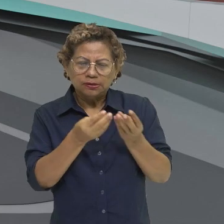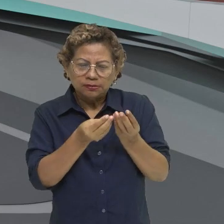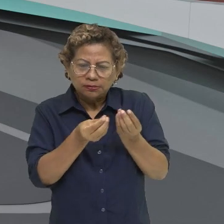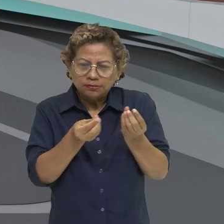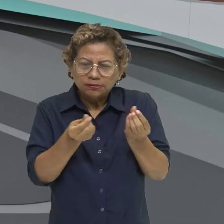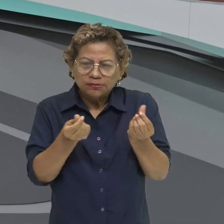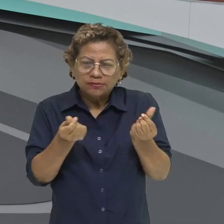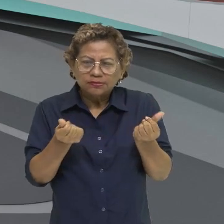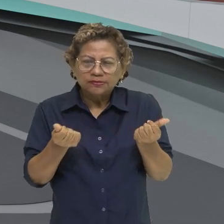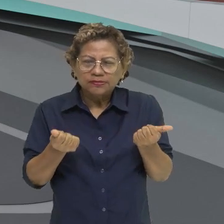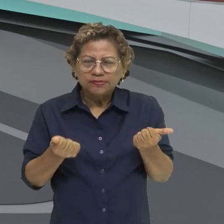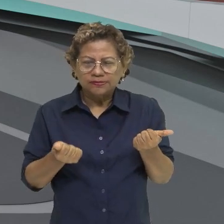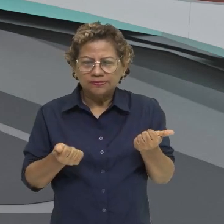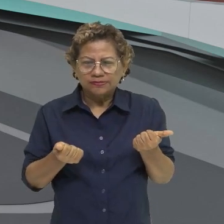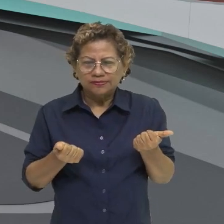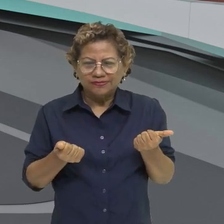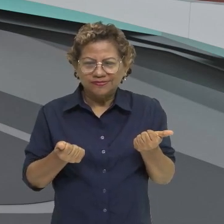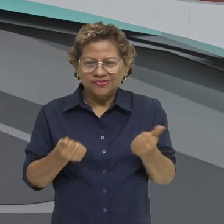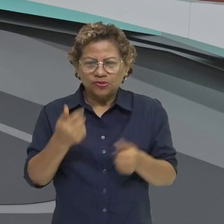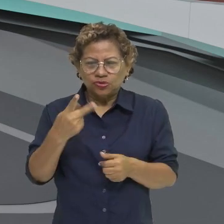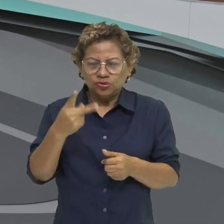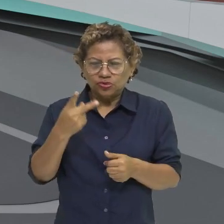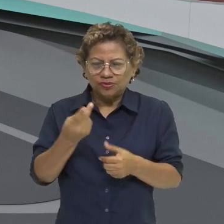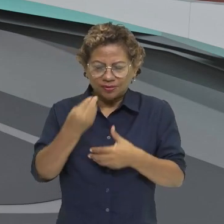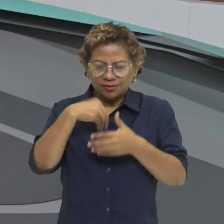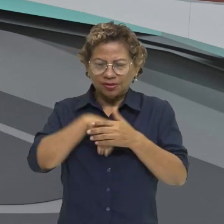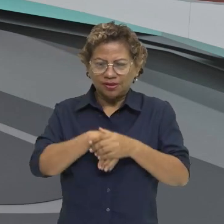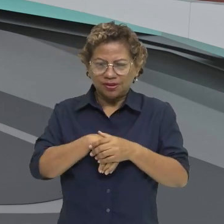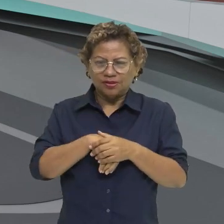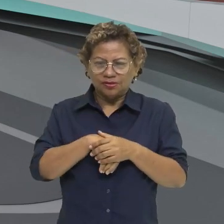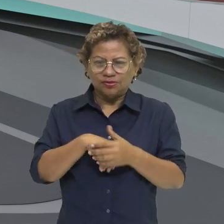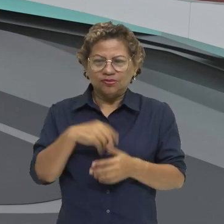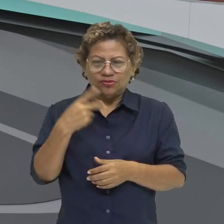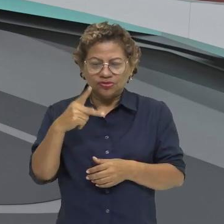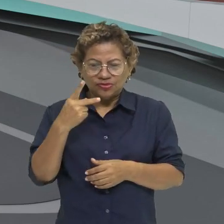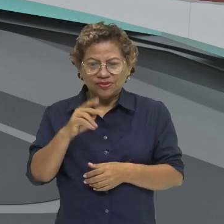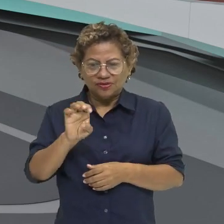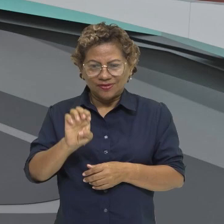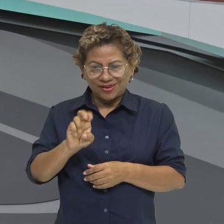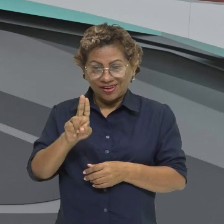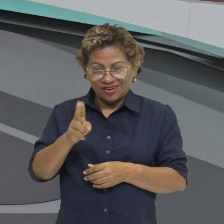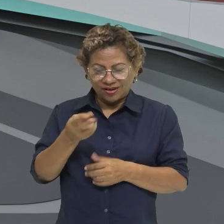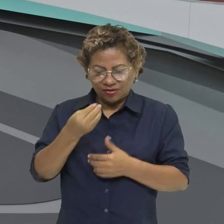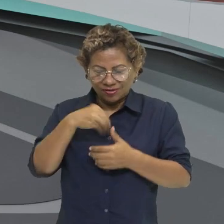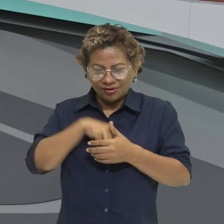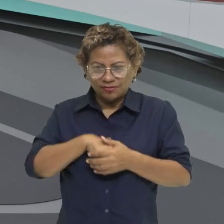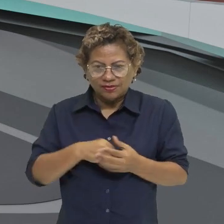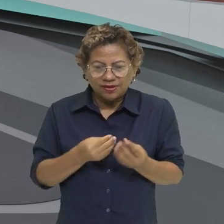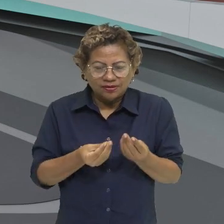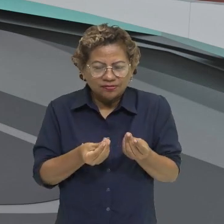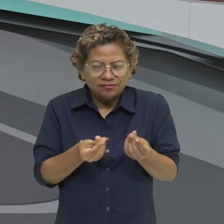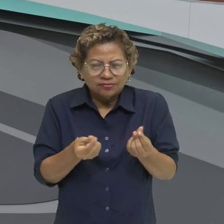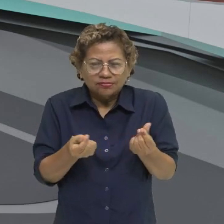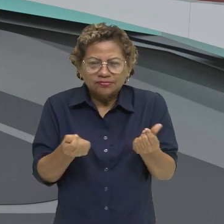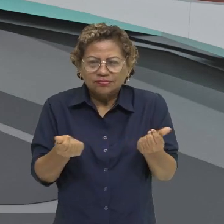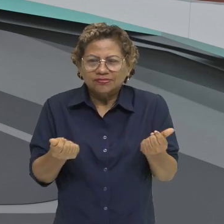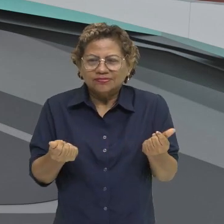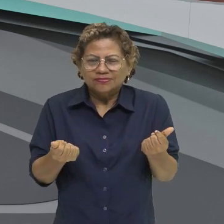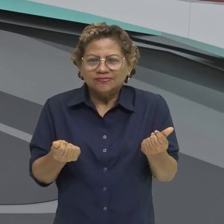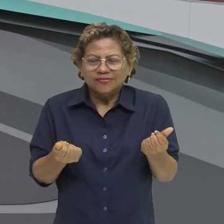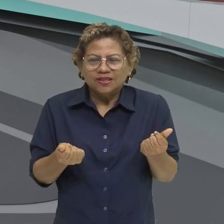sua sensibilidade, do seu interior, do seu eu, né? Uma abordagem sensível do